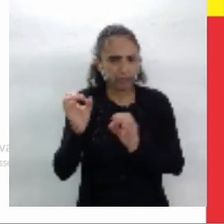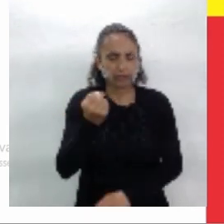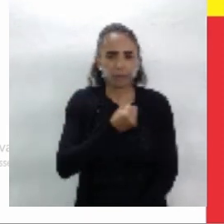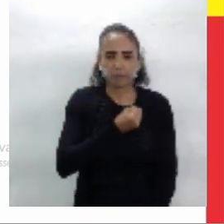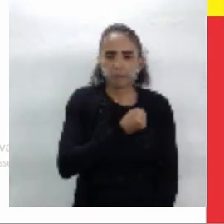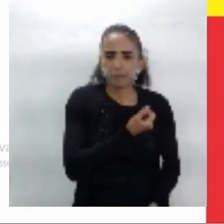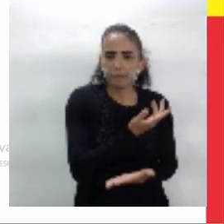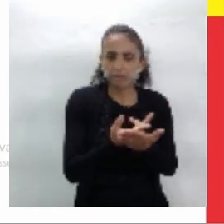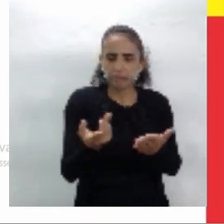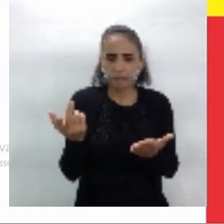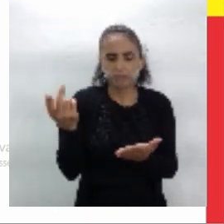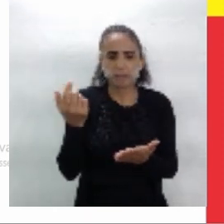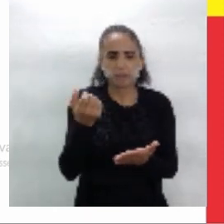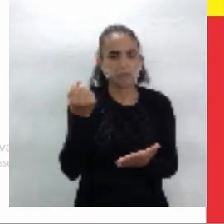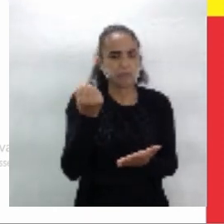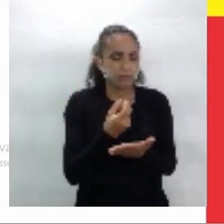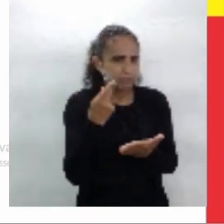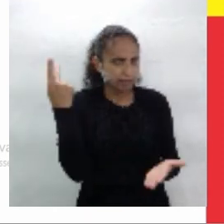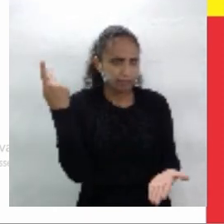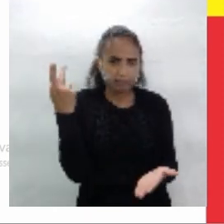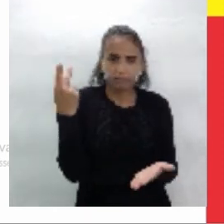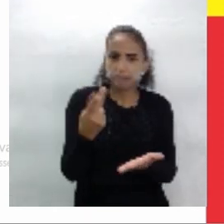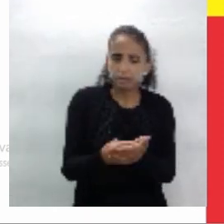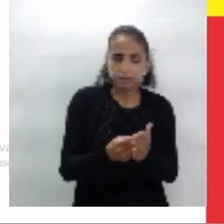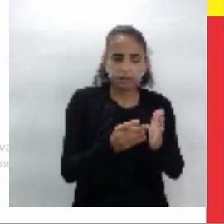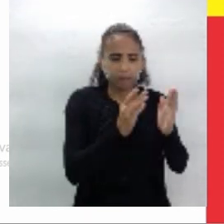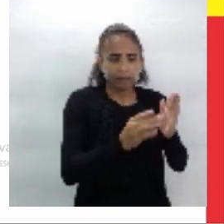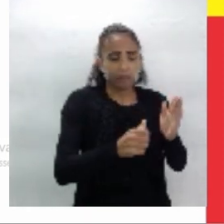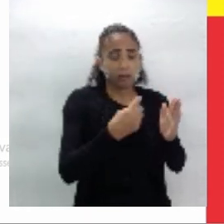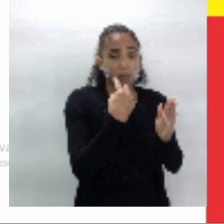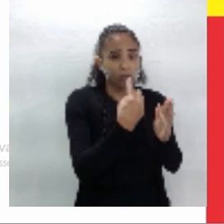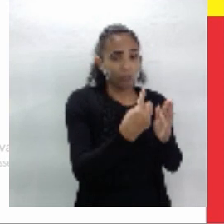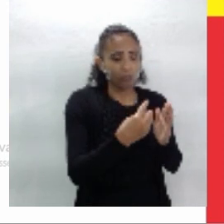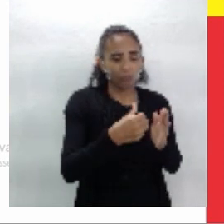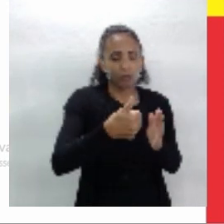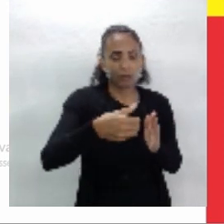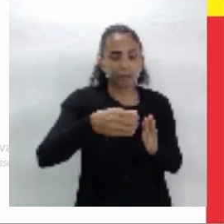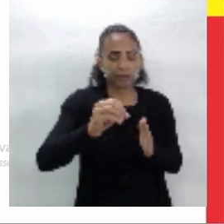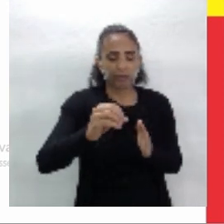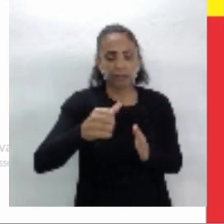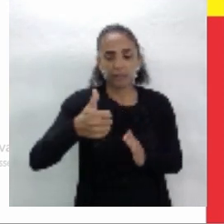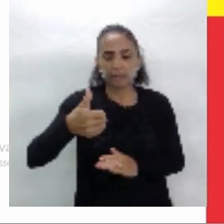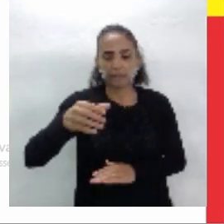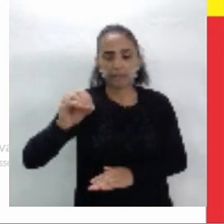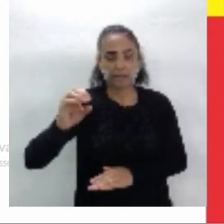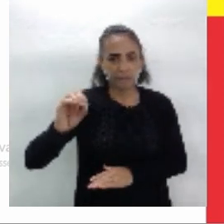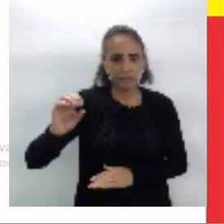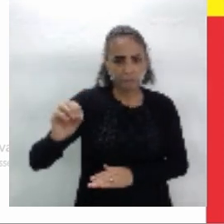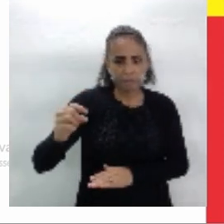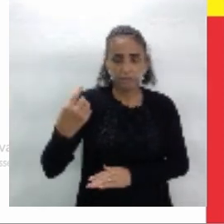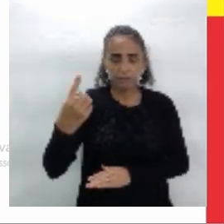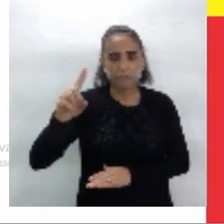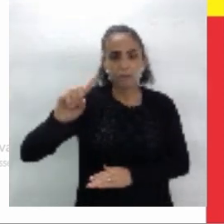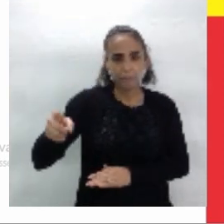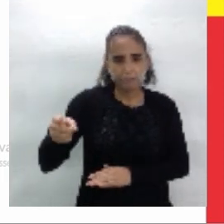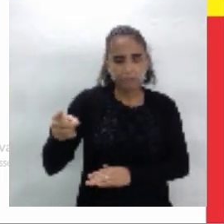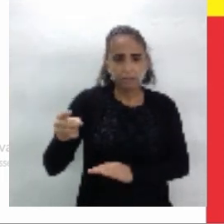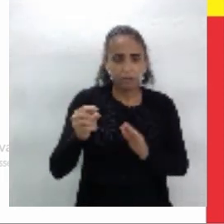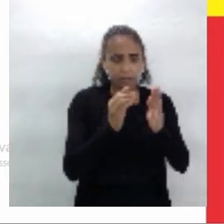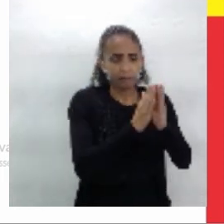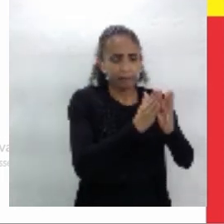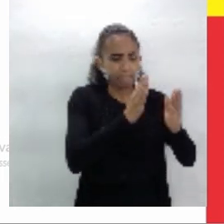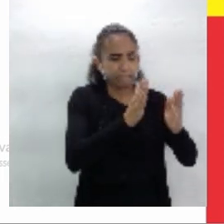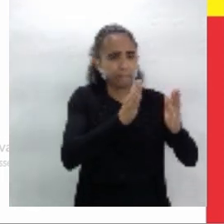número, primeiro algarismo. Nesse caso, tem na unidade, dezena, centena, unidade de milhar, dezena de milhar, centena de